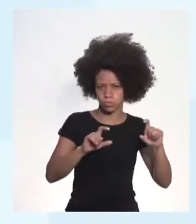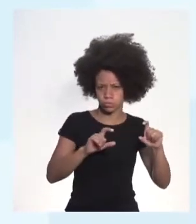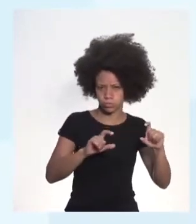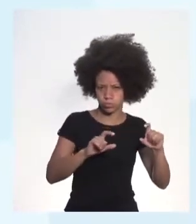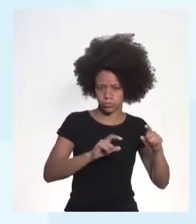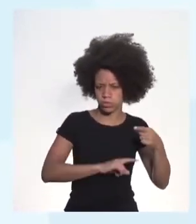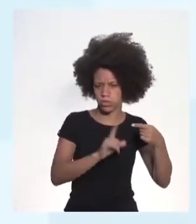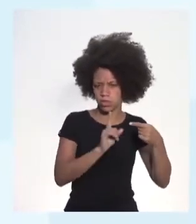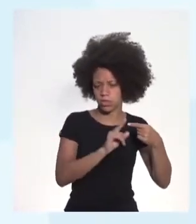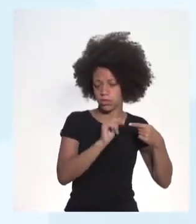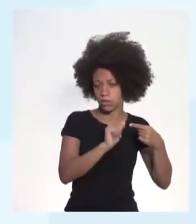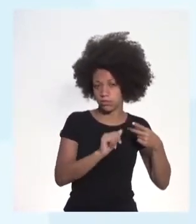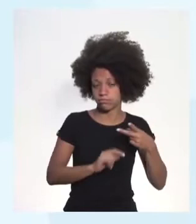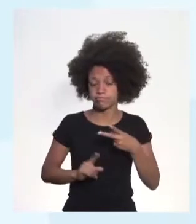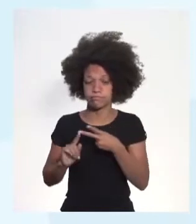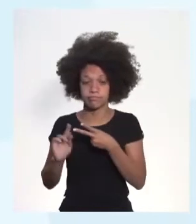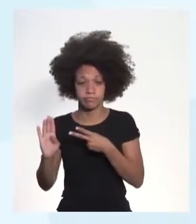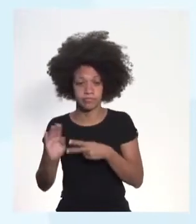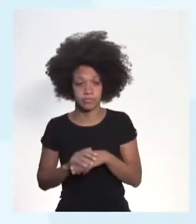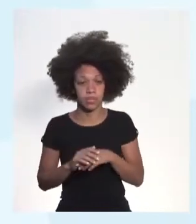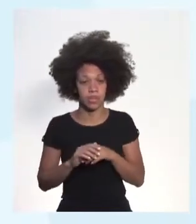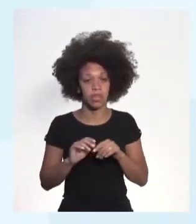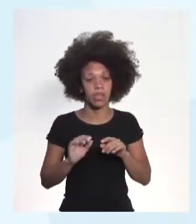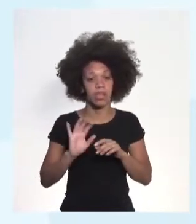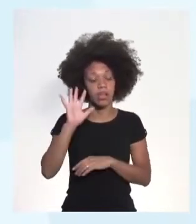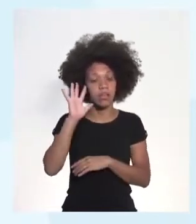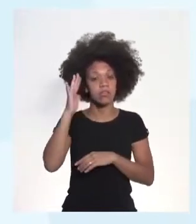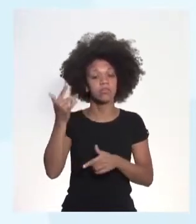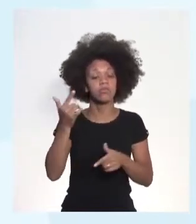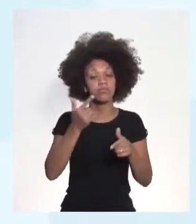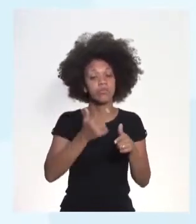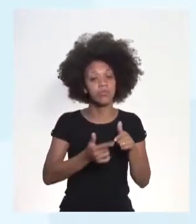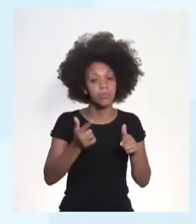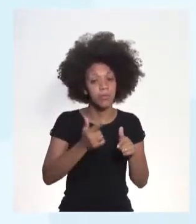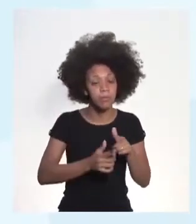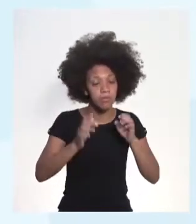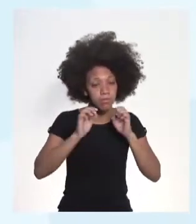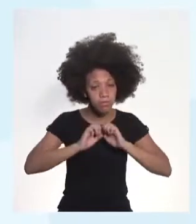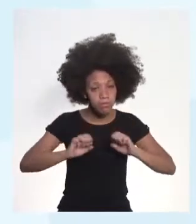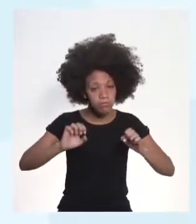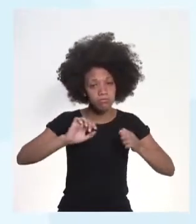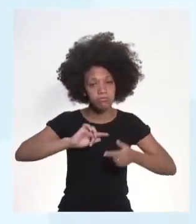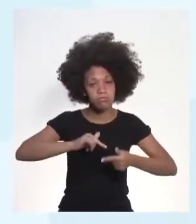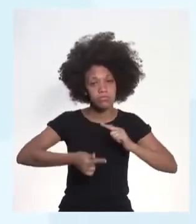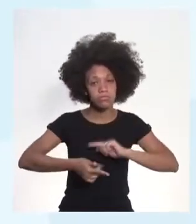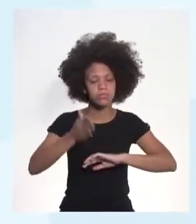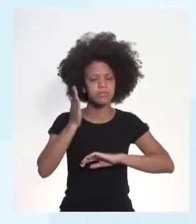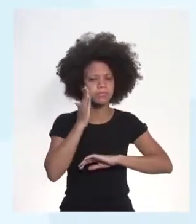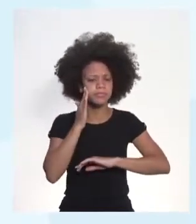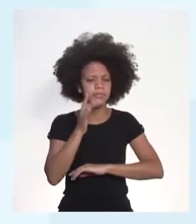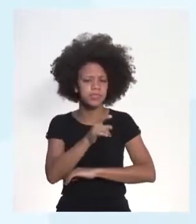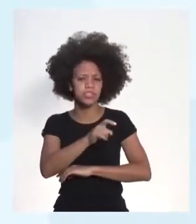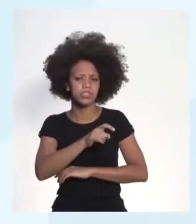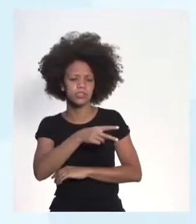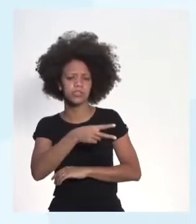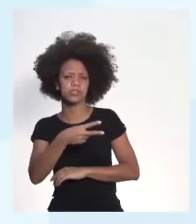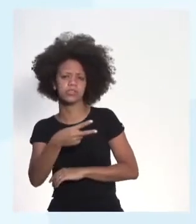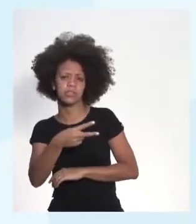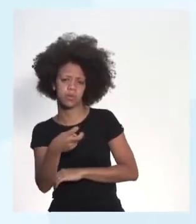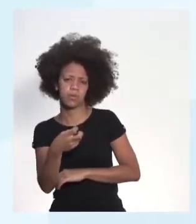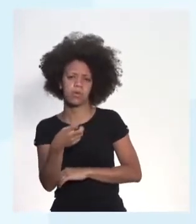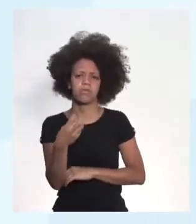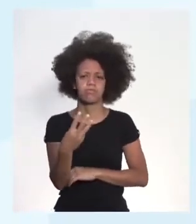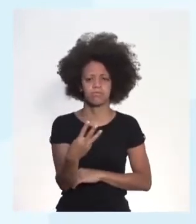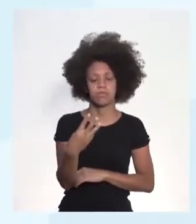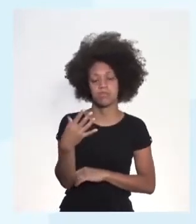enunciado da nossa questão já diz né resolva as expressões abaixo sabendo que x = 3 e y